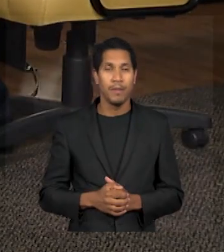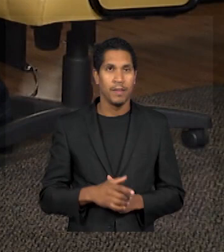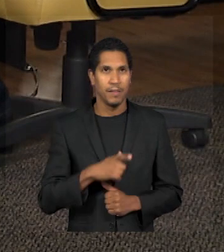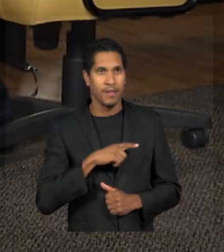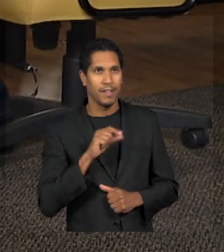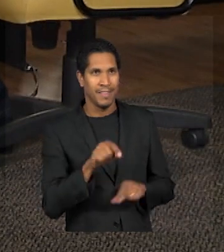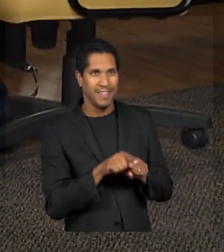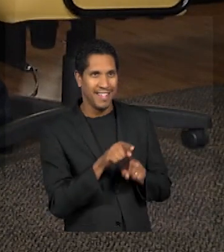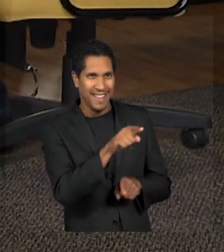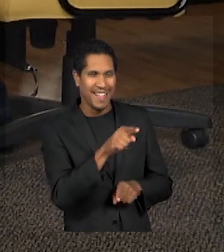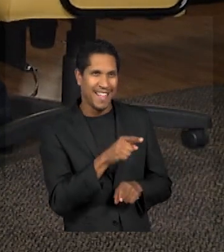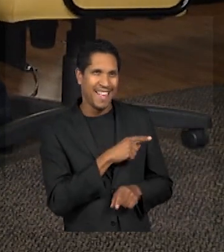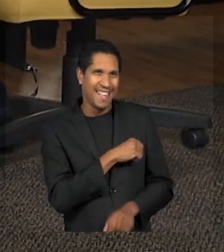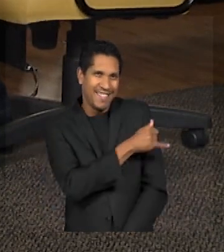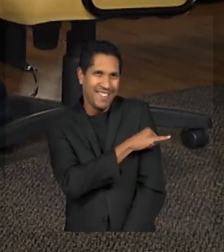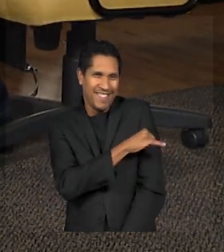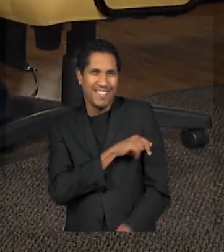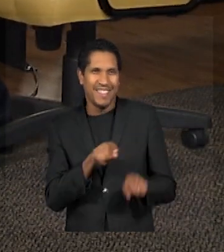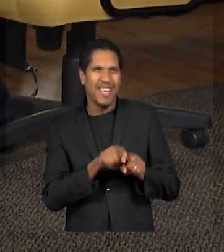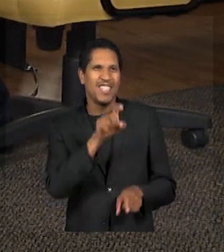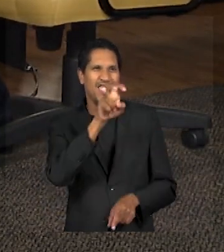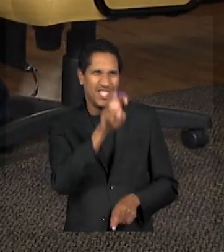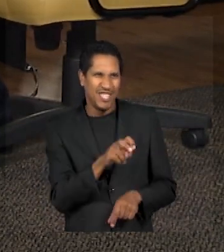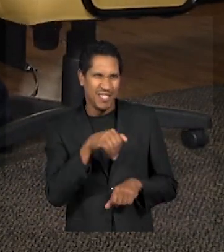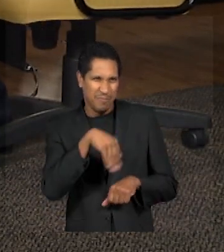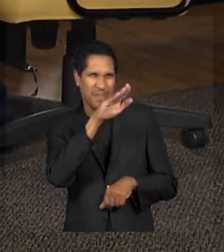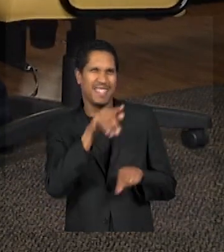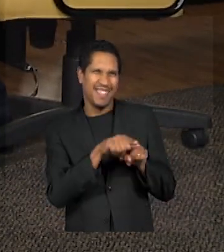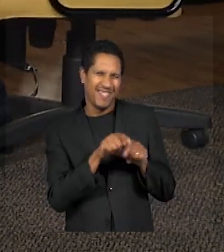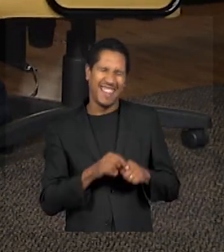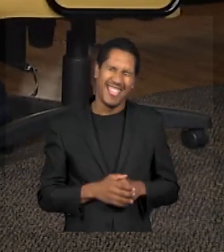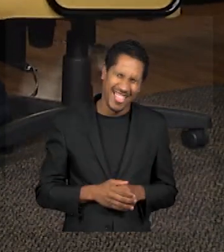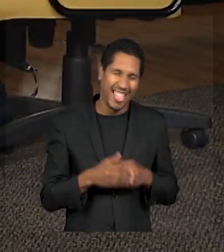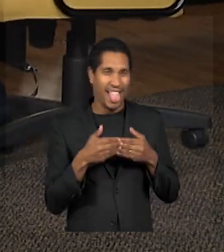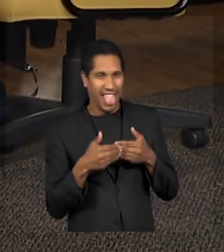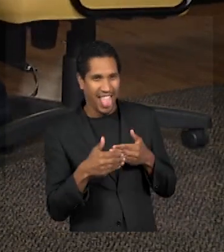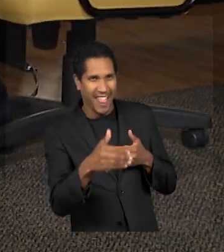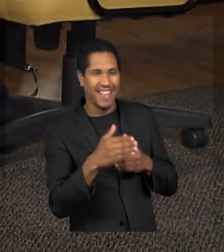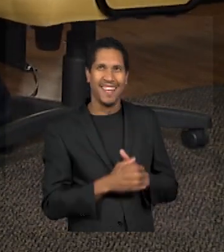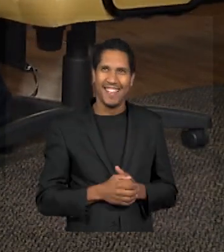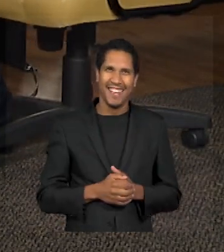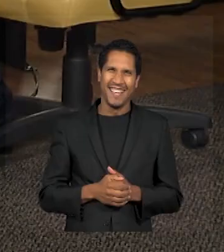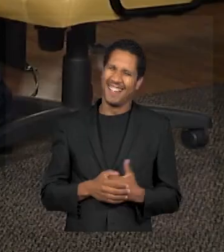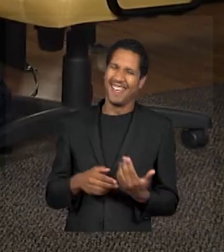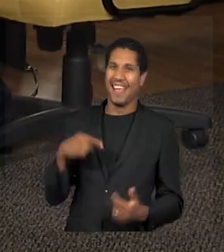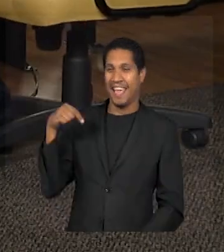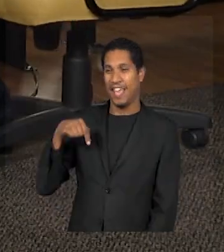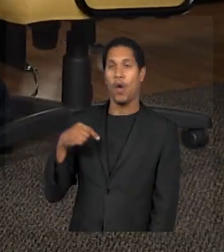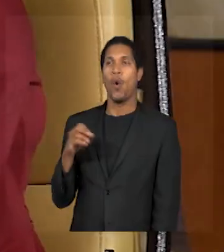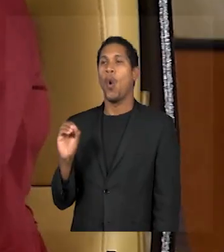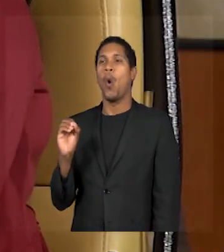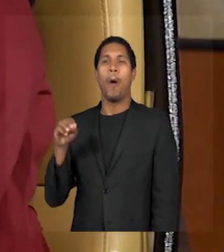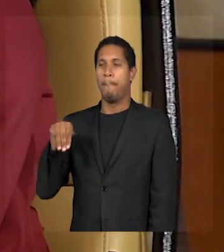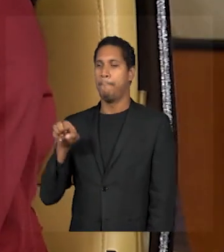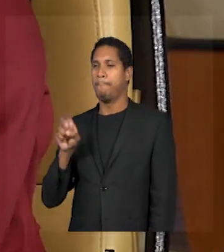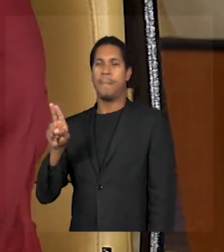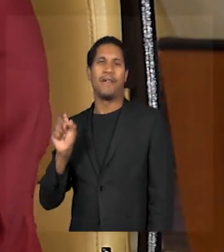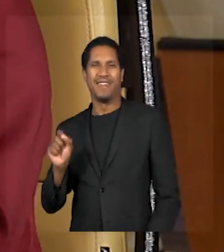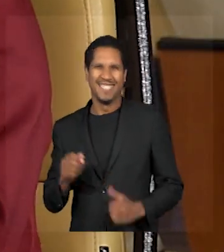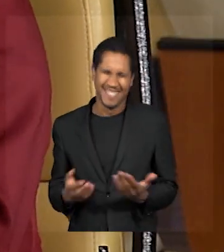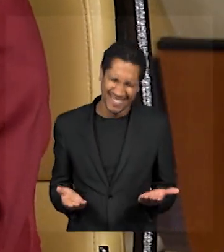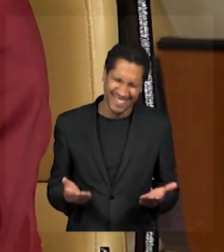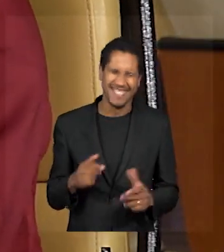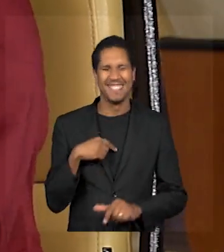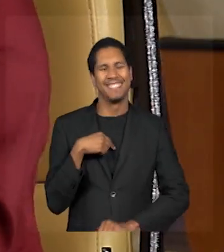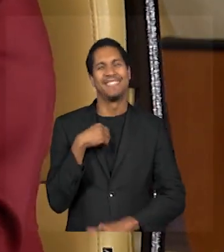aceleram no X também? Ele fala mais arrastadinho, mas eles não falam o meu aqui, né? Lá no Rio. É bem por aí, então